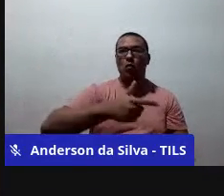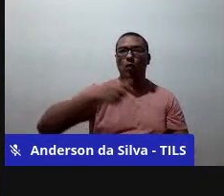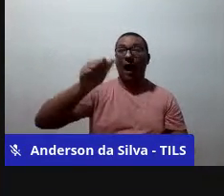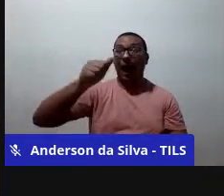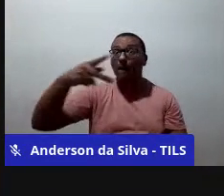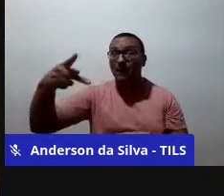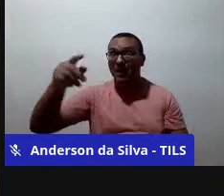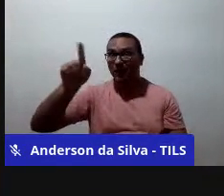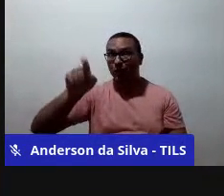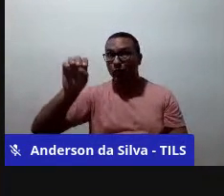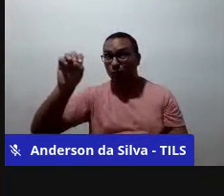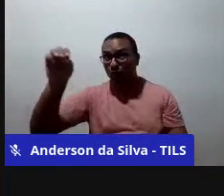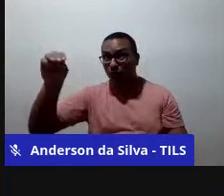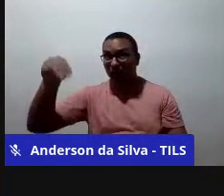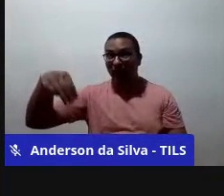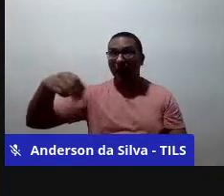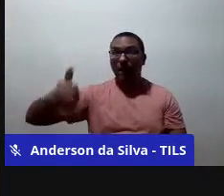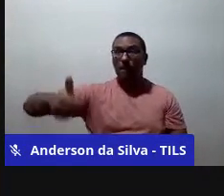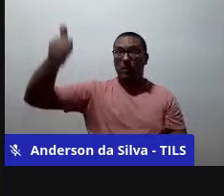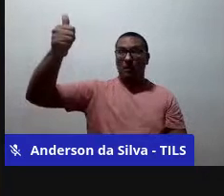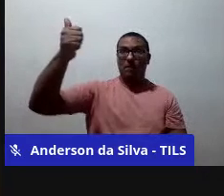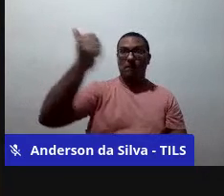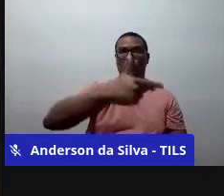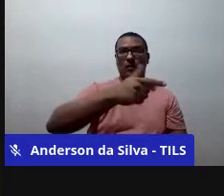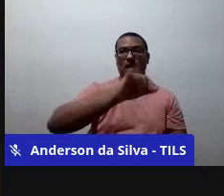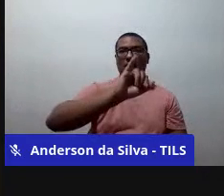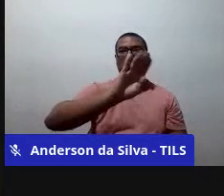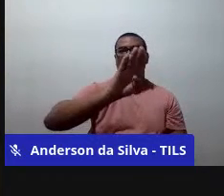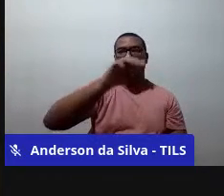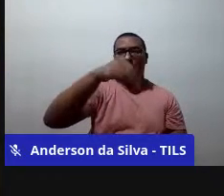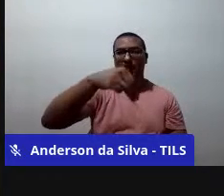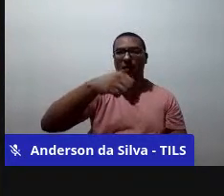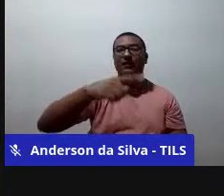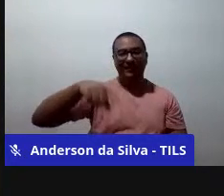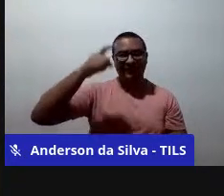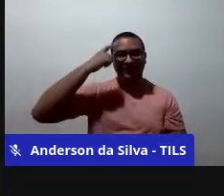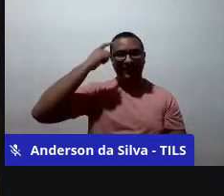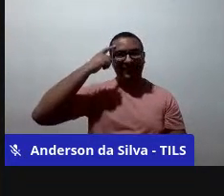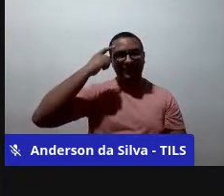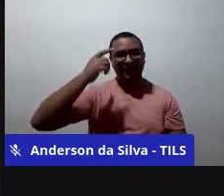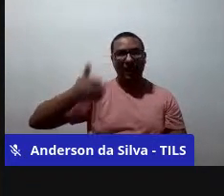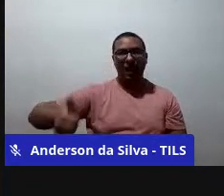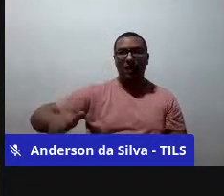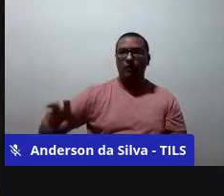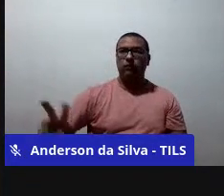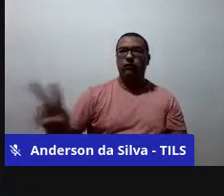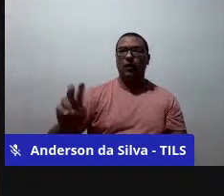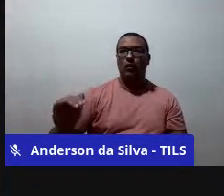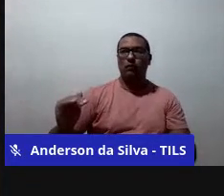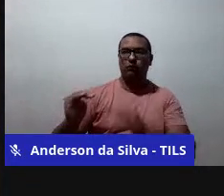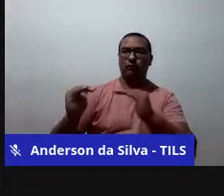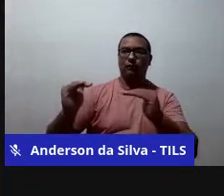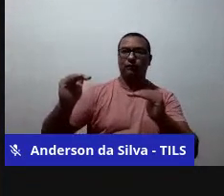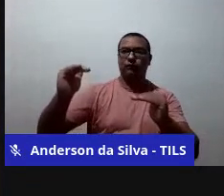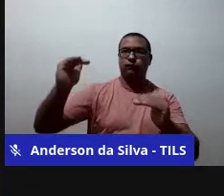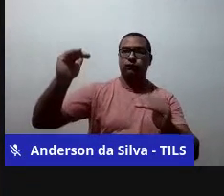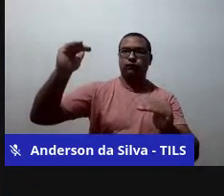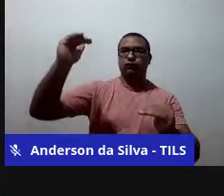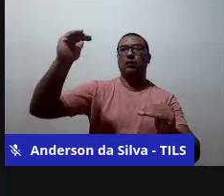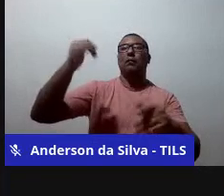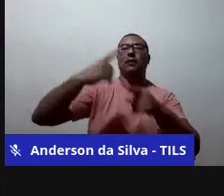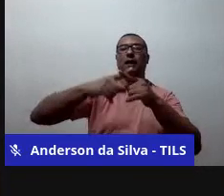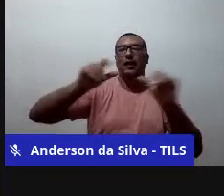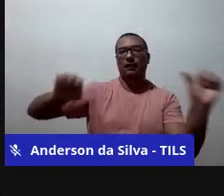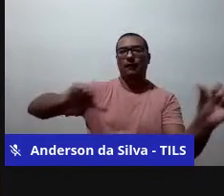de webconferência em termos de valor de mercado. Só para ter uma ideia da importância, digamos assim, da transformação